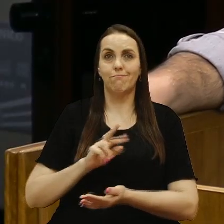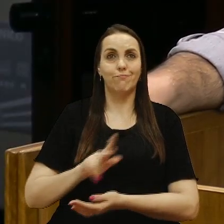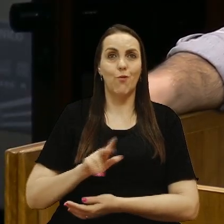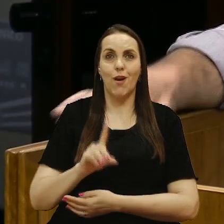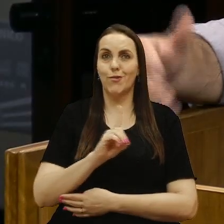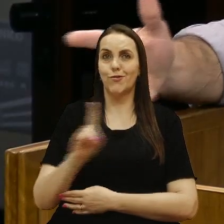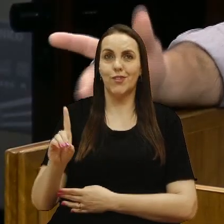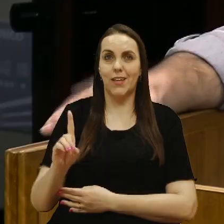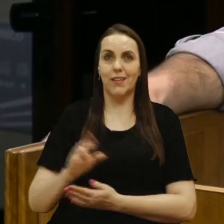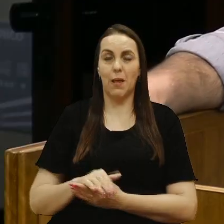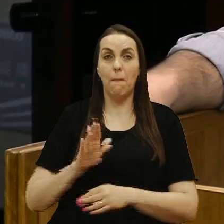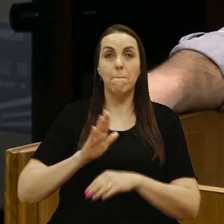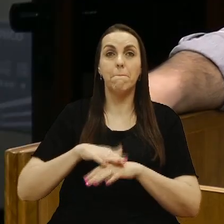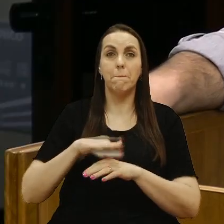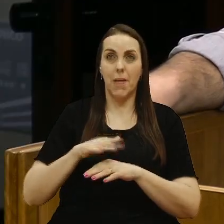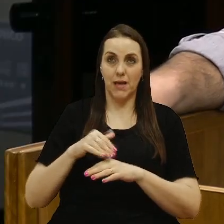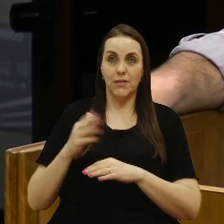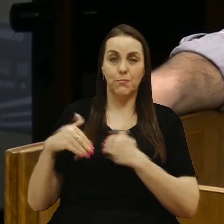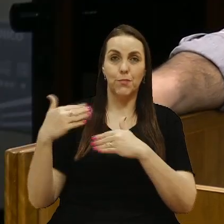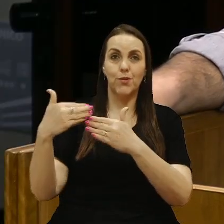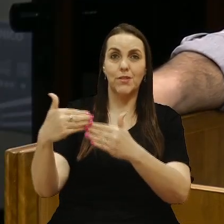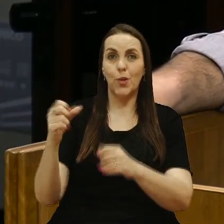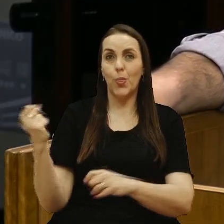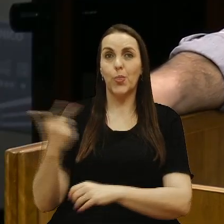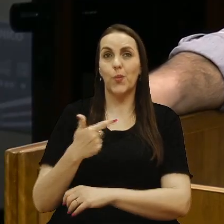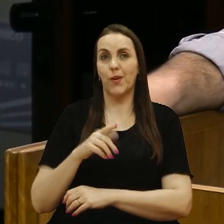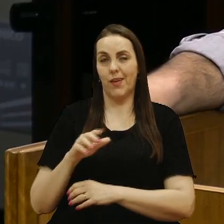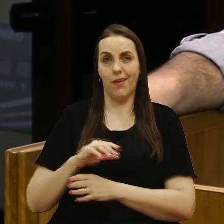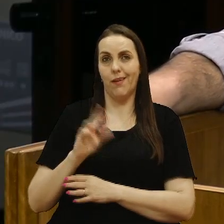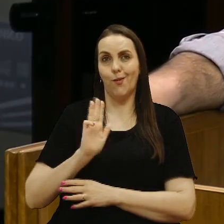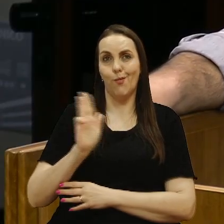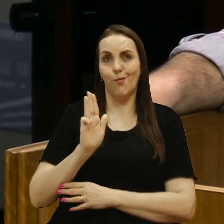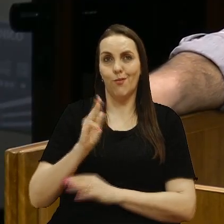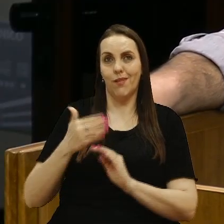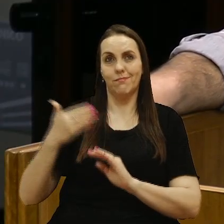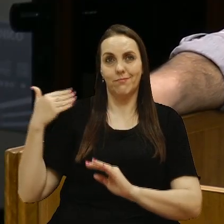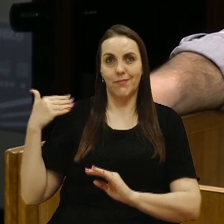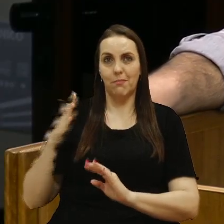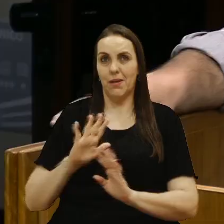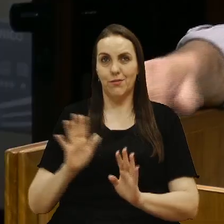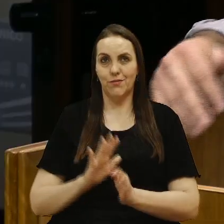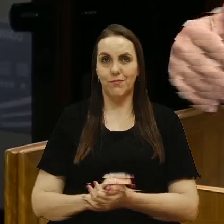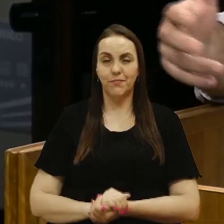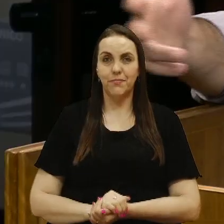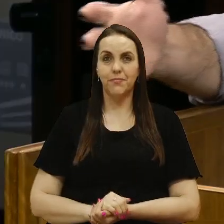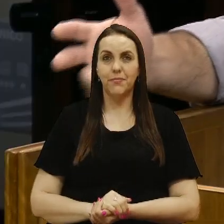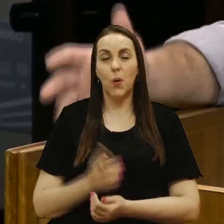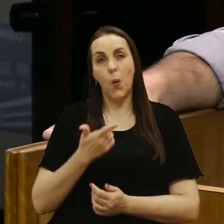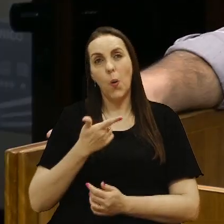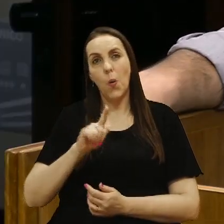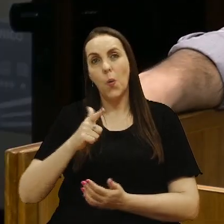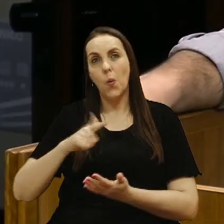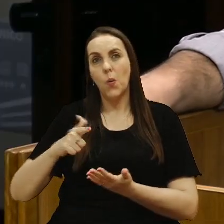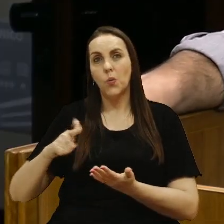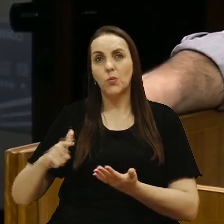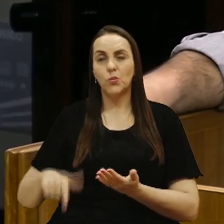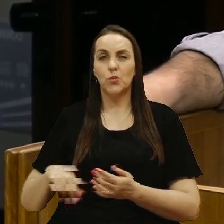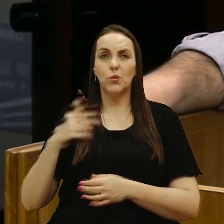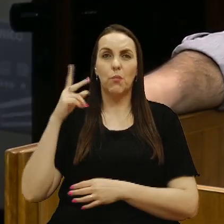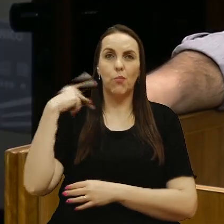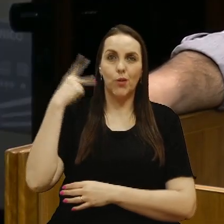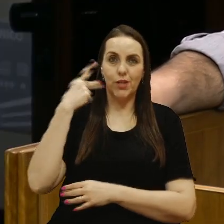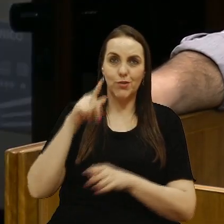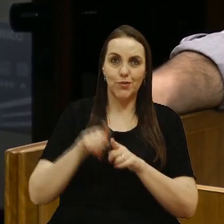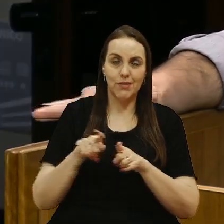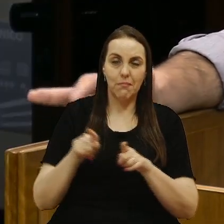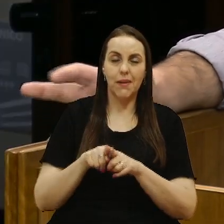direita. Ele era mais progressista que o próprio Lula, à época. Então depois nós tivemos outros políticos